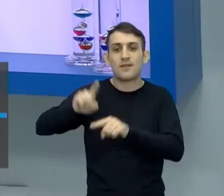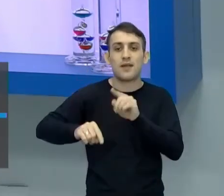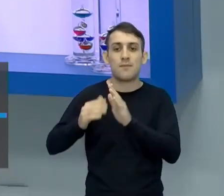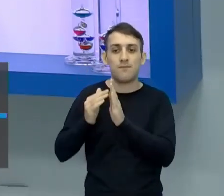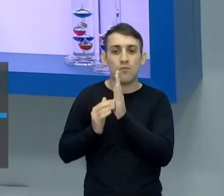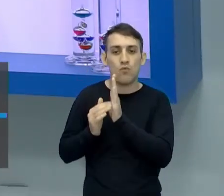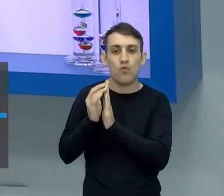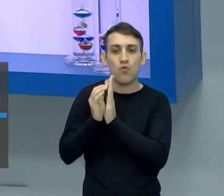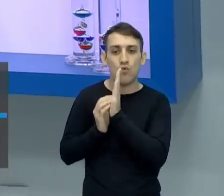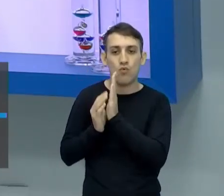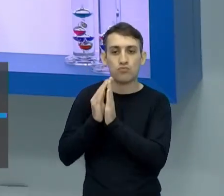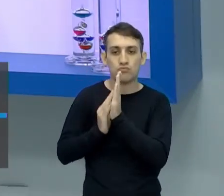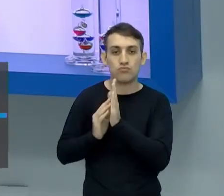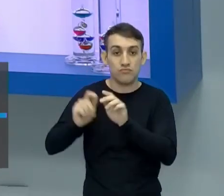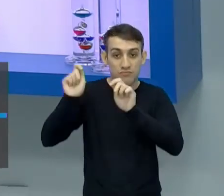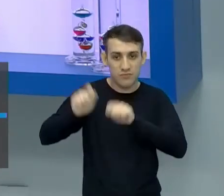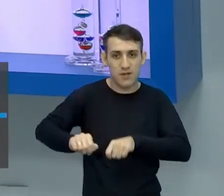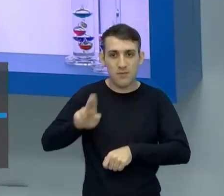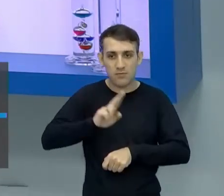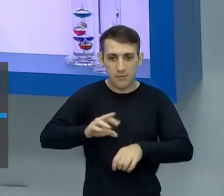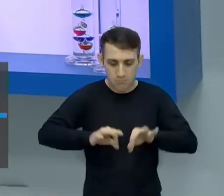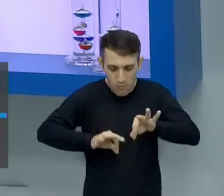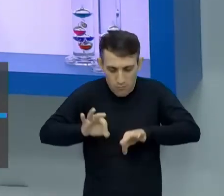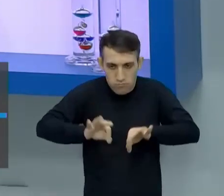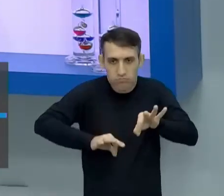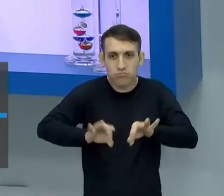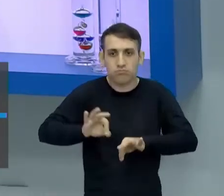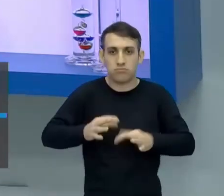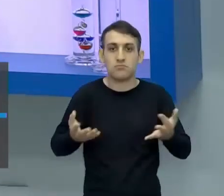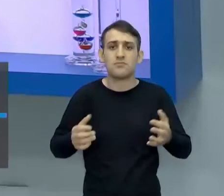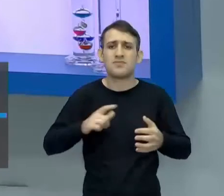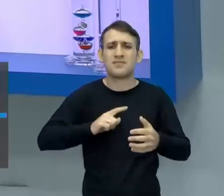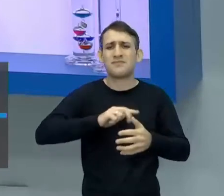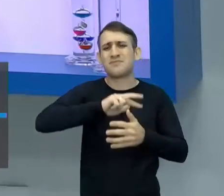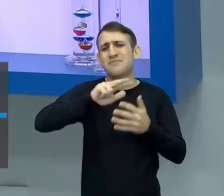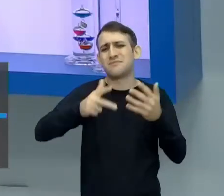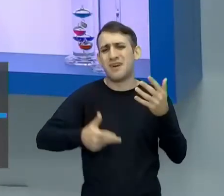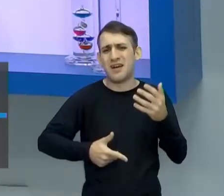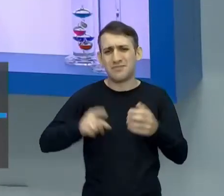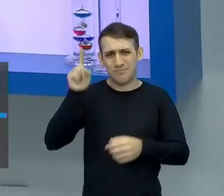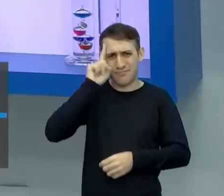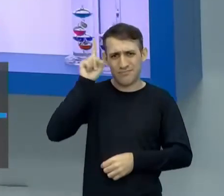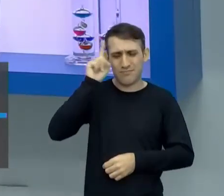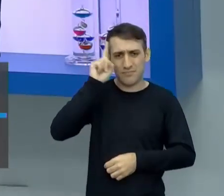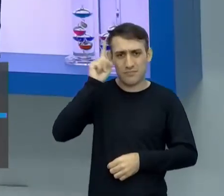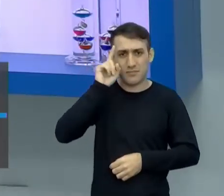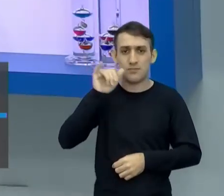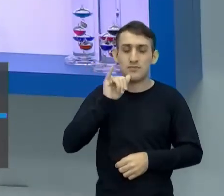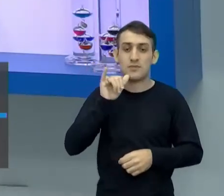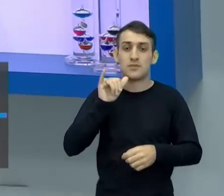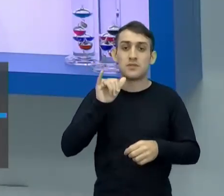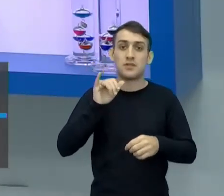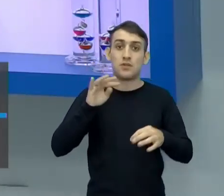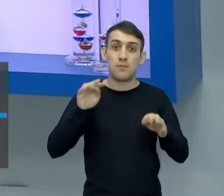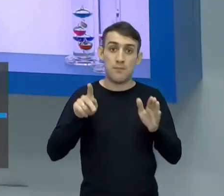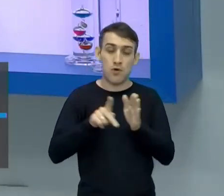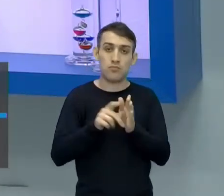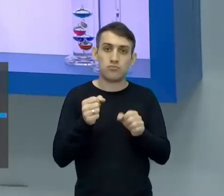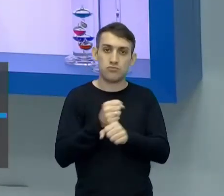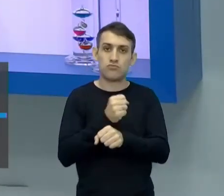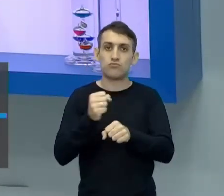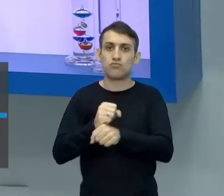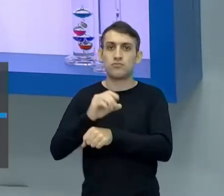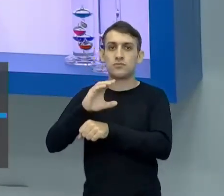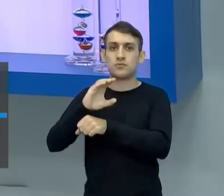esse preenchimento ósseo, tá bom? Então tem uma série de aplicações no nosso dia a dia, desde a construção civil aí,